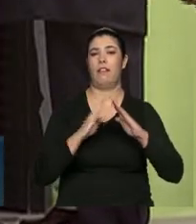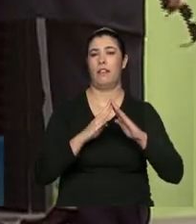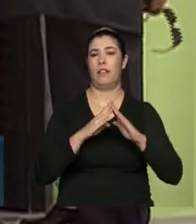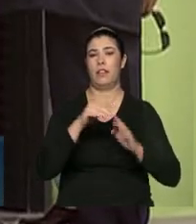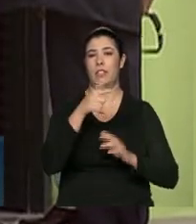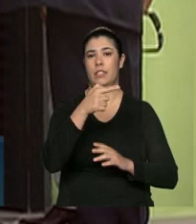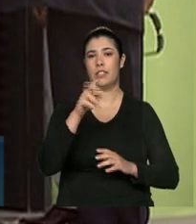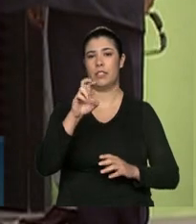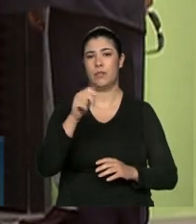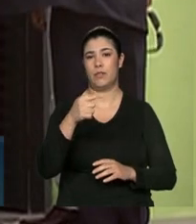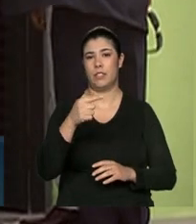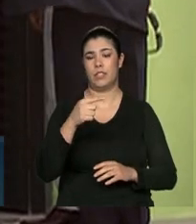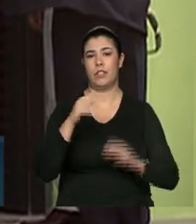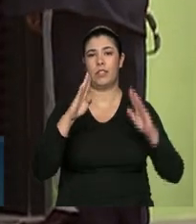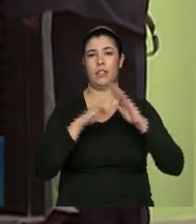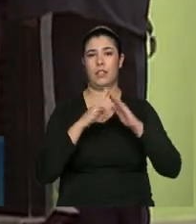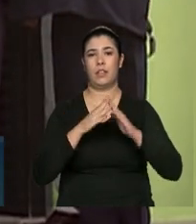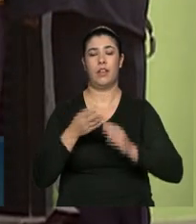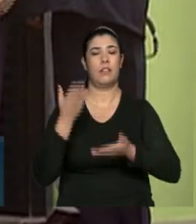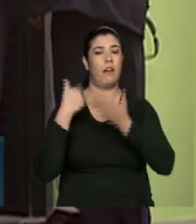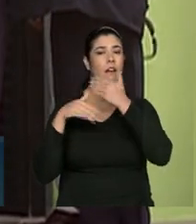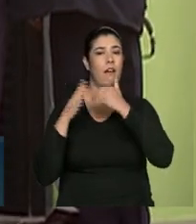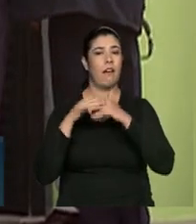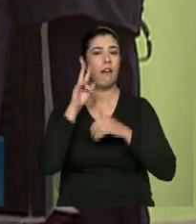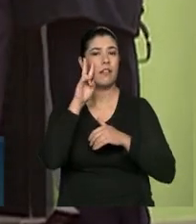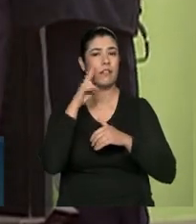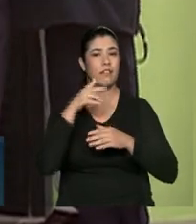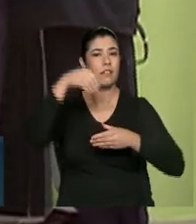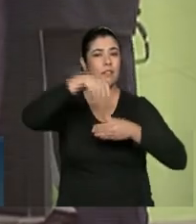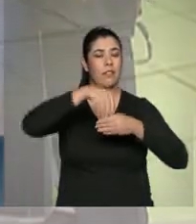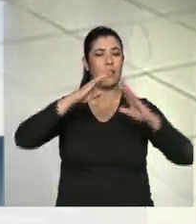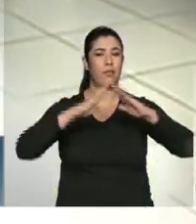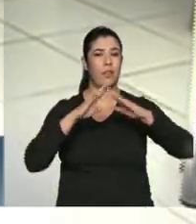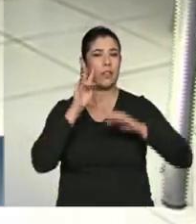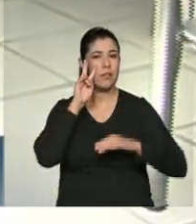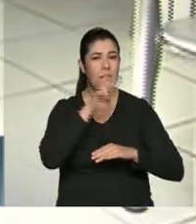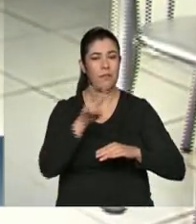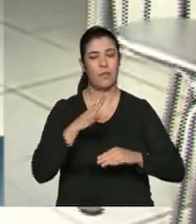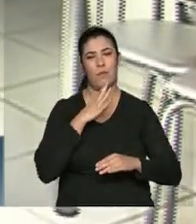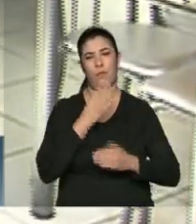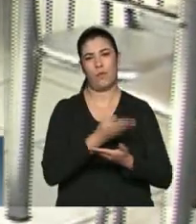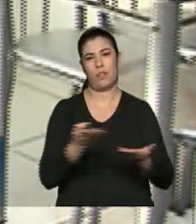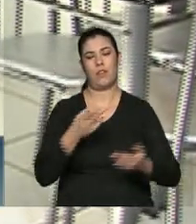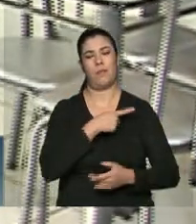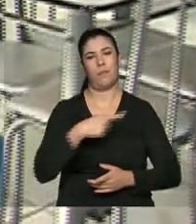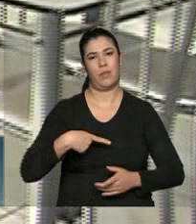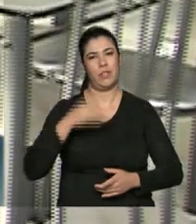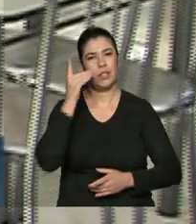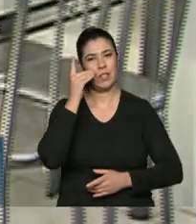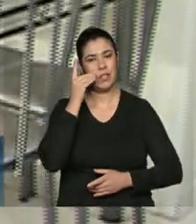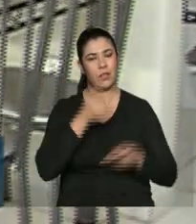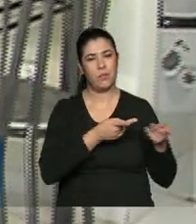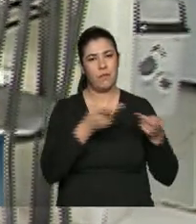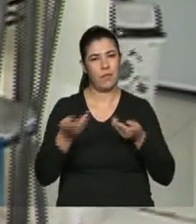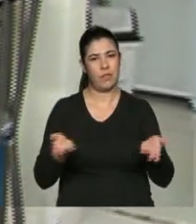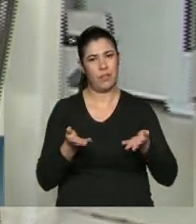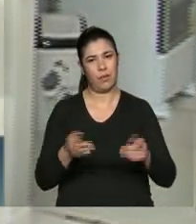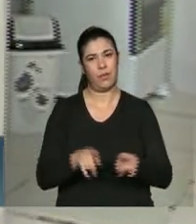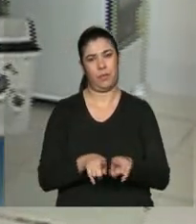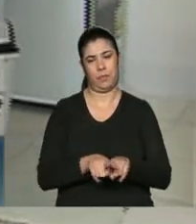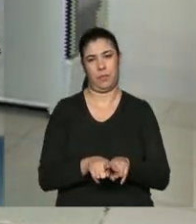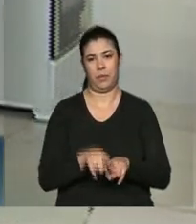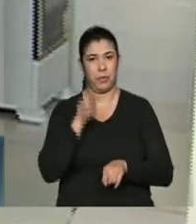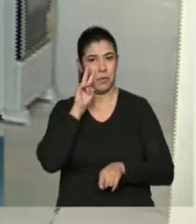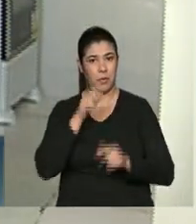voltar a rever as imagens que foram feitas do lado de dentro dessa residência que a presidenta Dilma Rousseff está visitando. Como